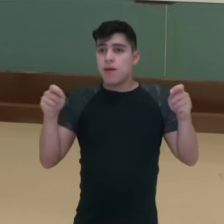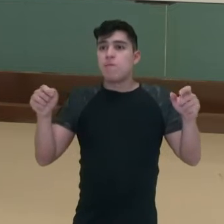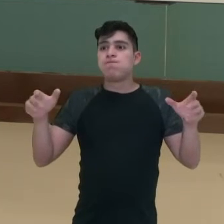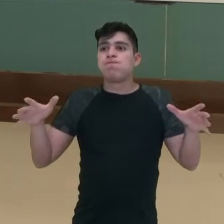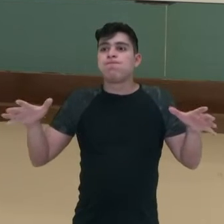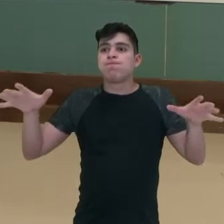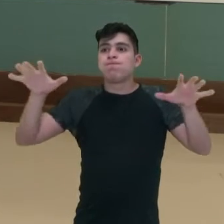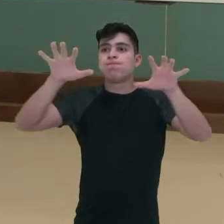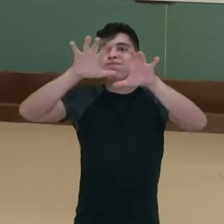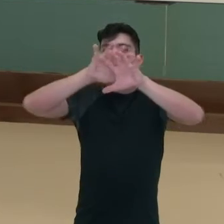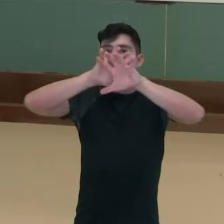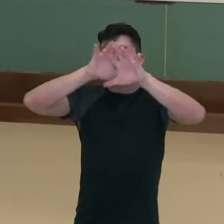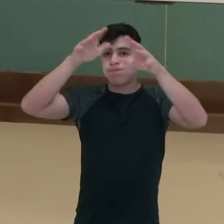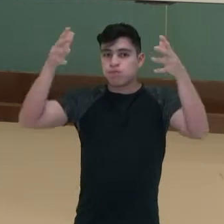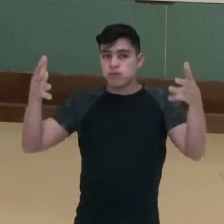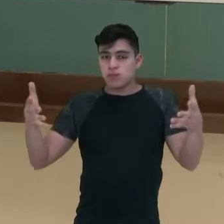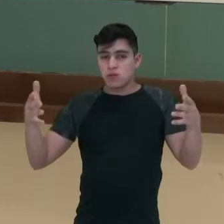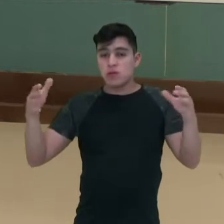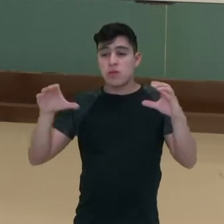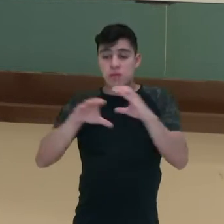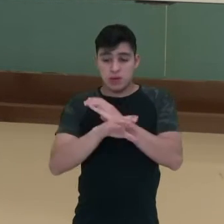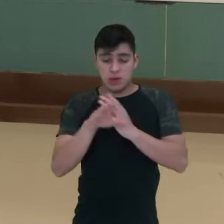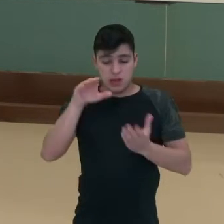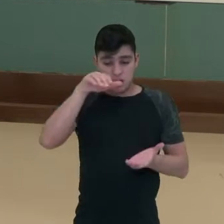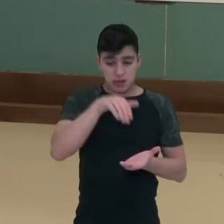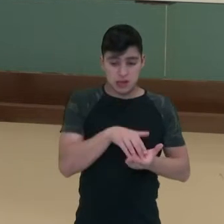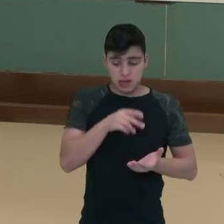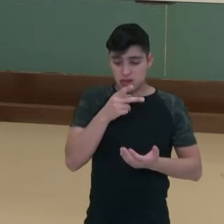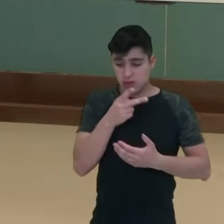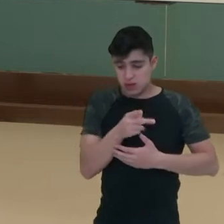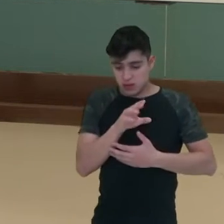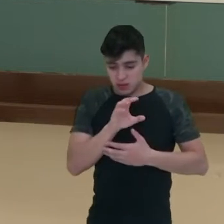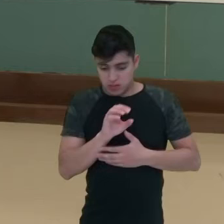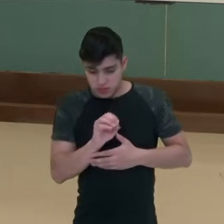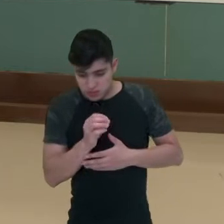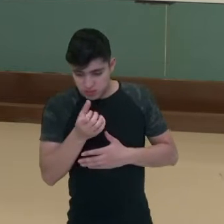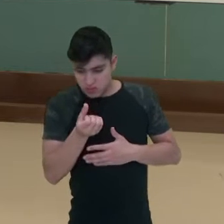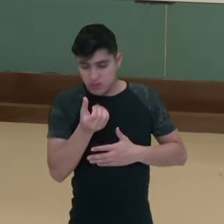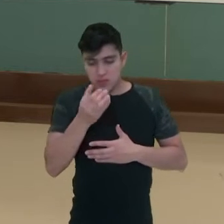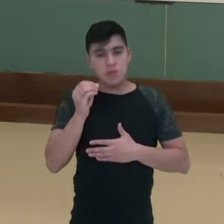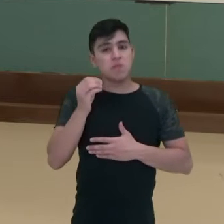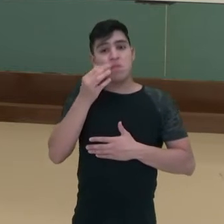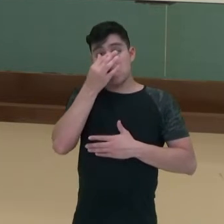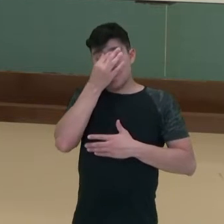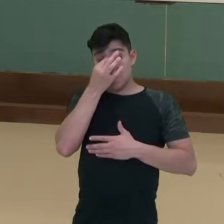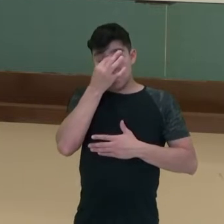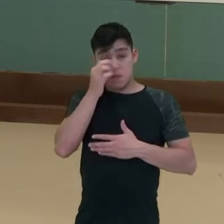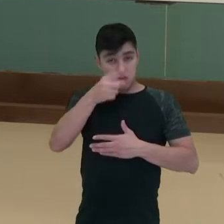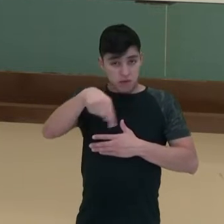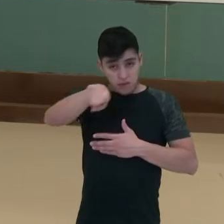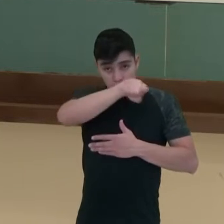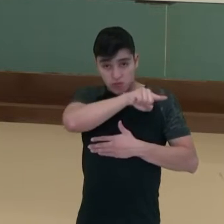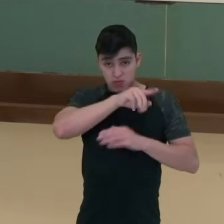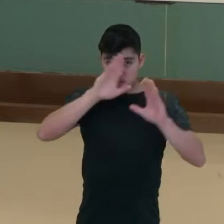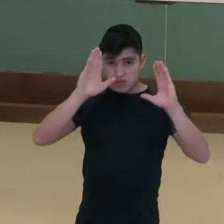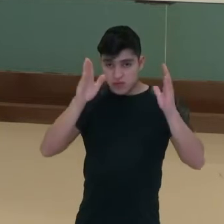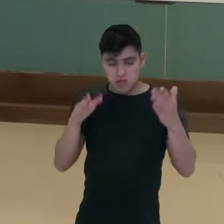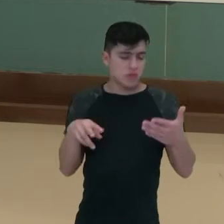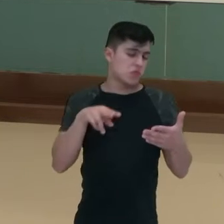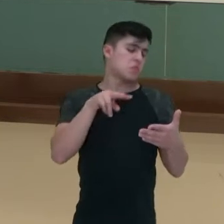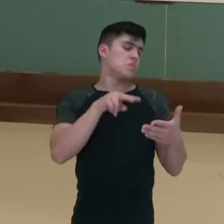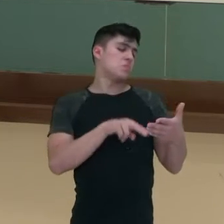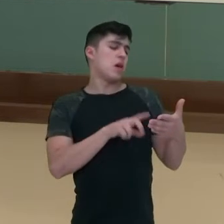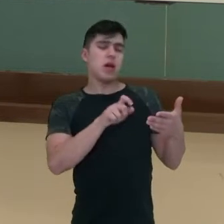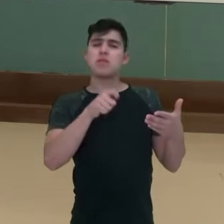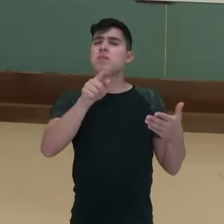completo até 2060? Você já ouviu alguma coisa? Já leu alguma coisa sobre